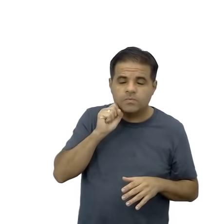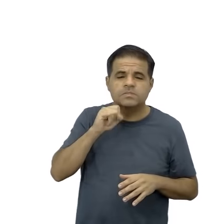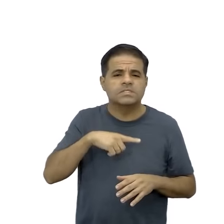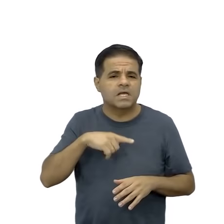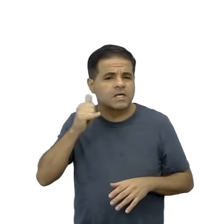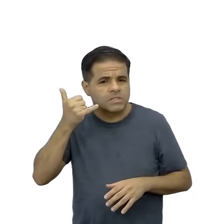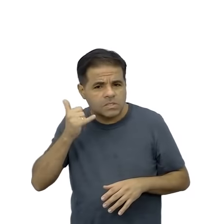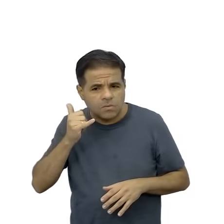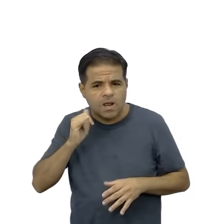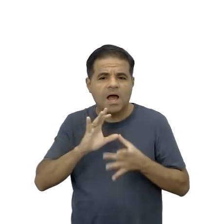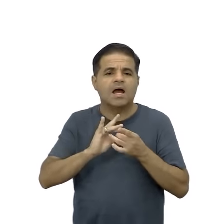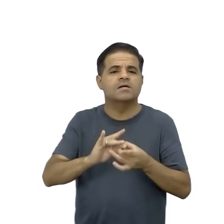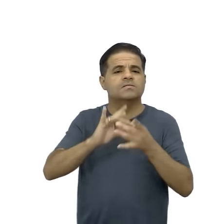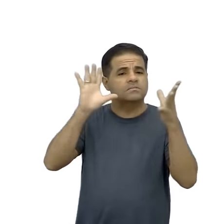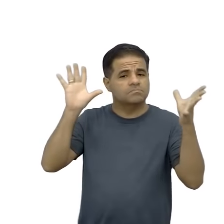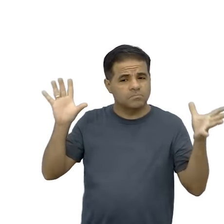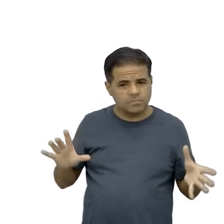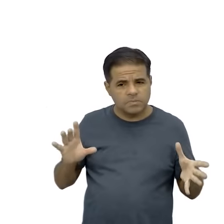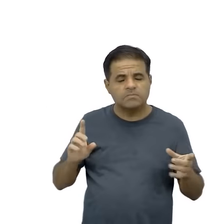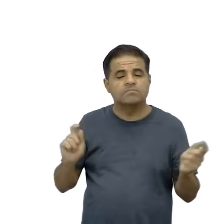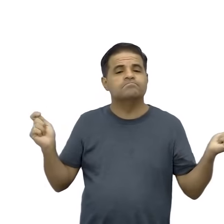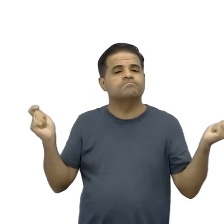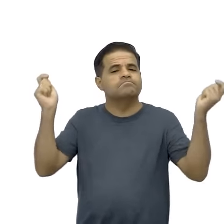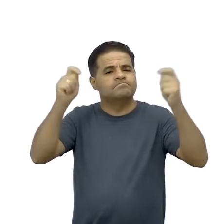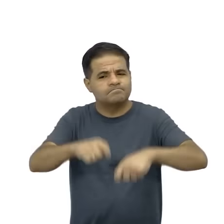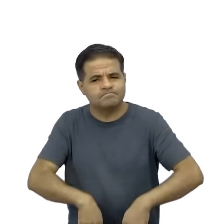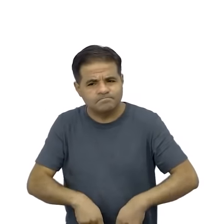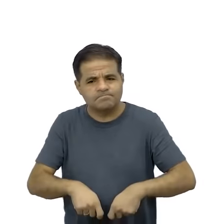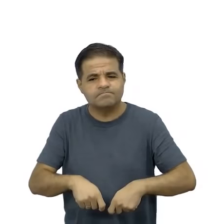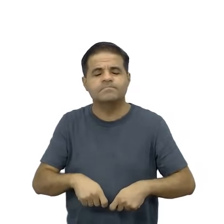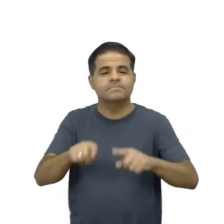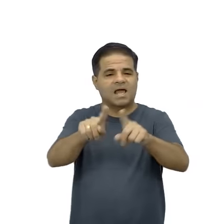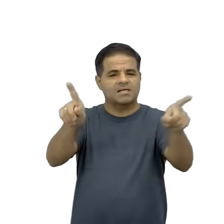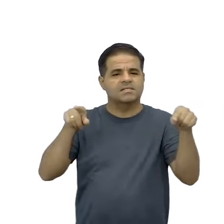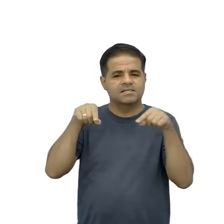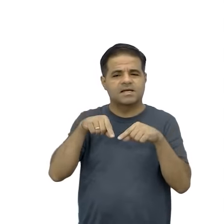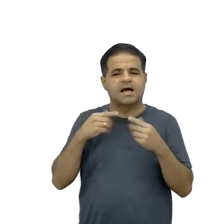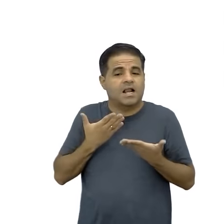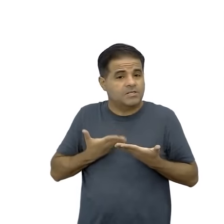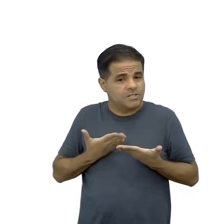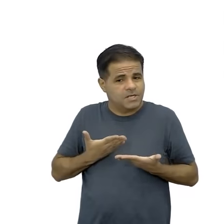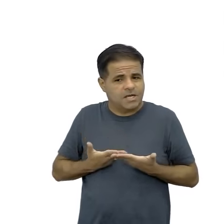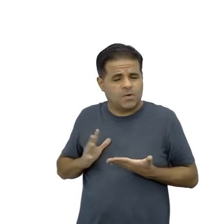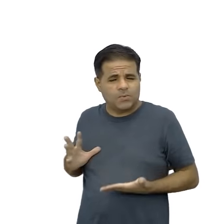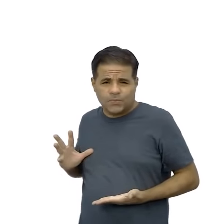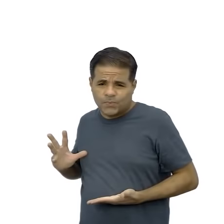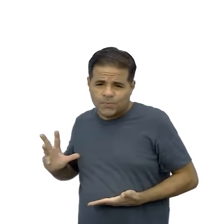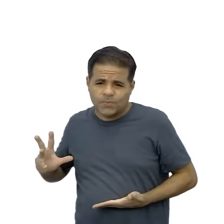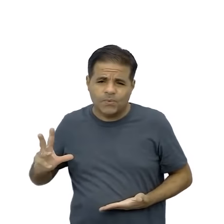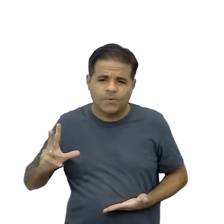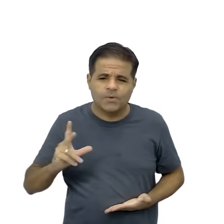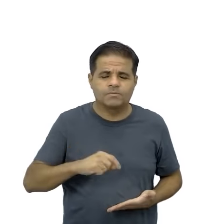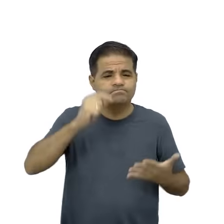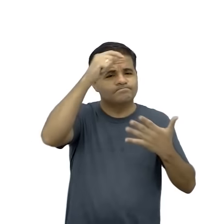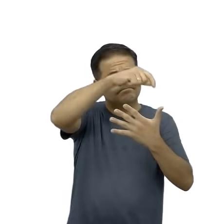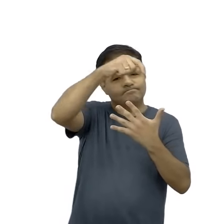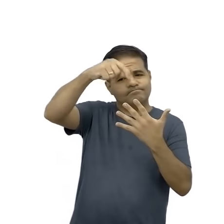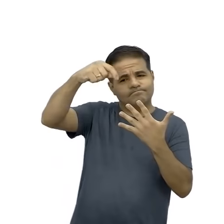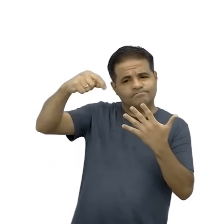celular disponível, se puder, possibilidade do som na sala de aula também. Então, todas essas possibilidades são